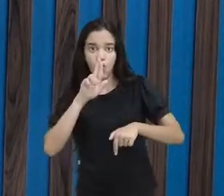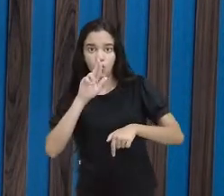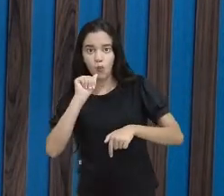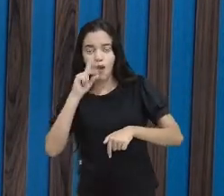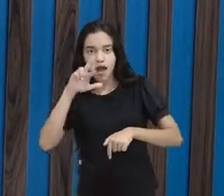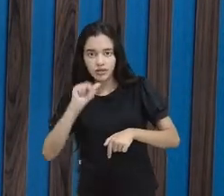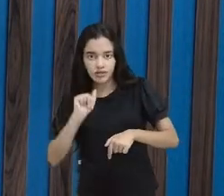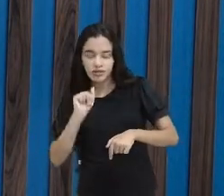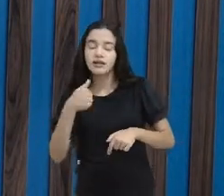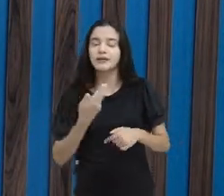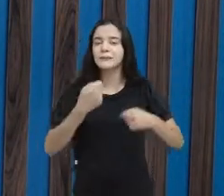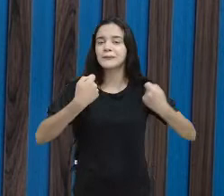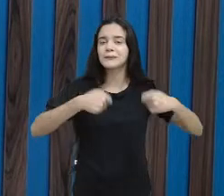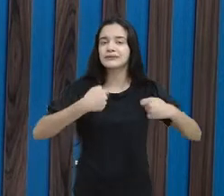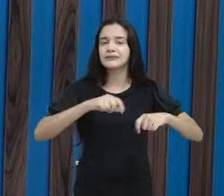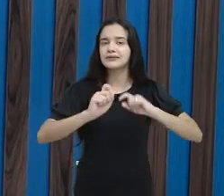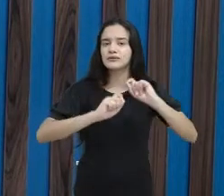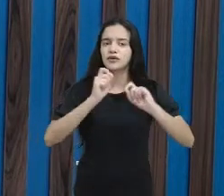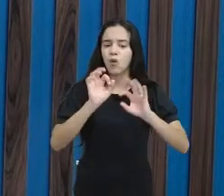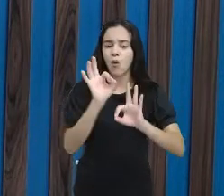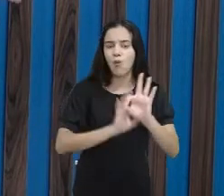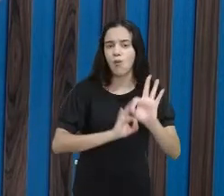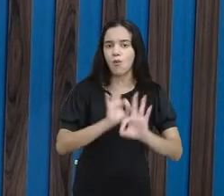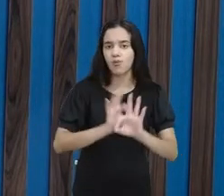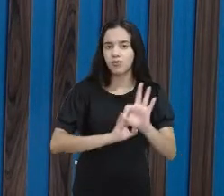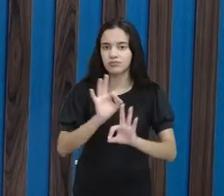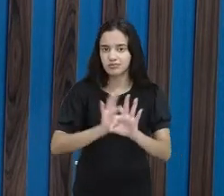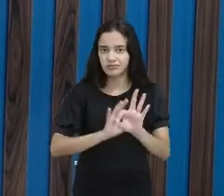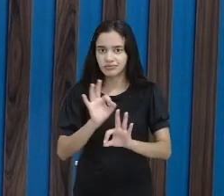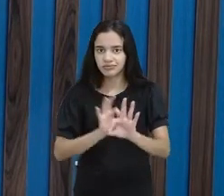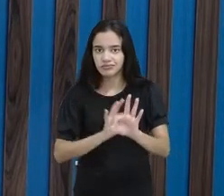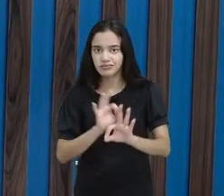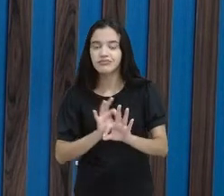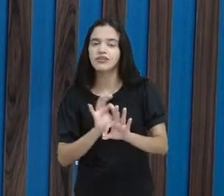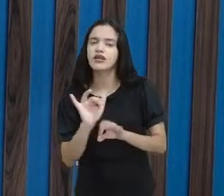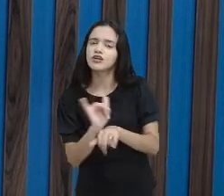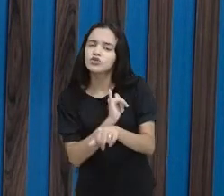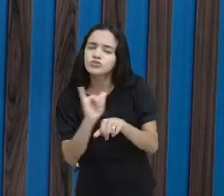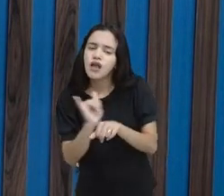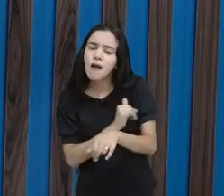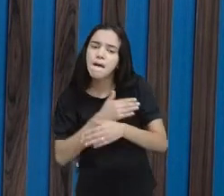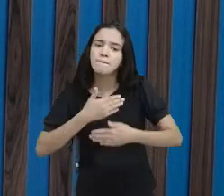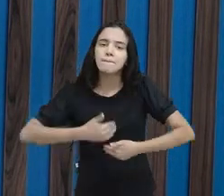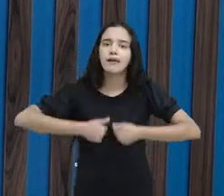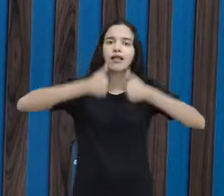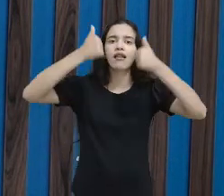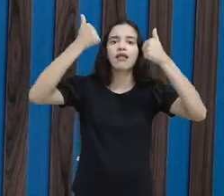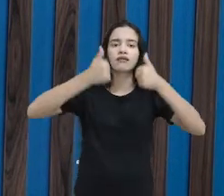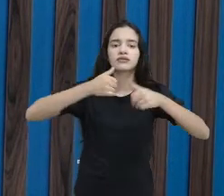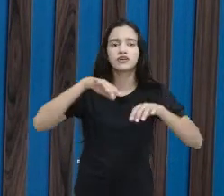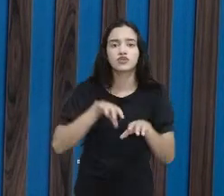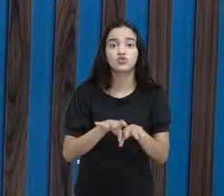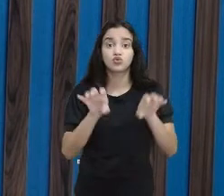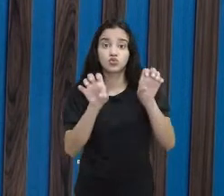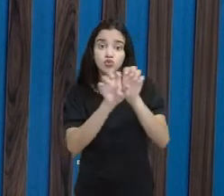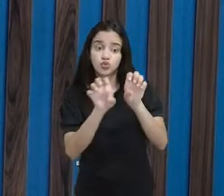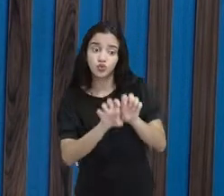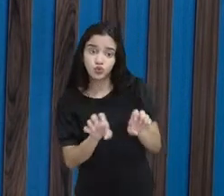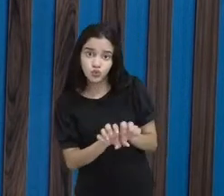de alguma forma, né, arrumar aí um jeito de melhorar a estrutura, né,